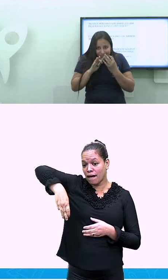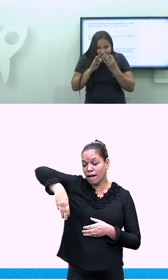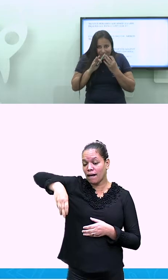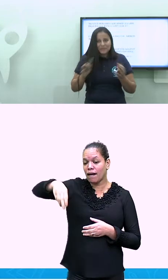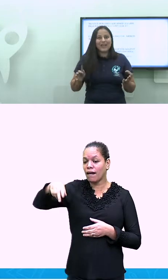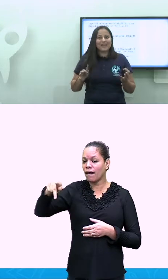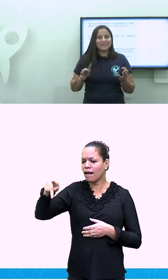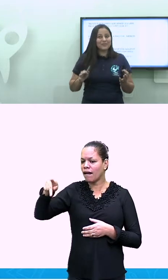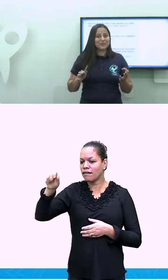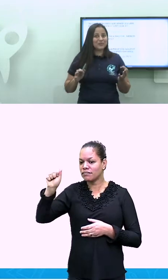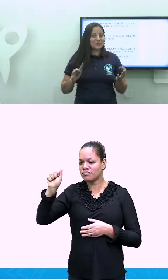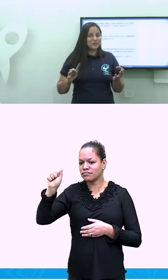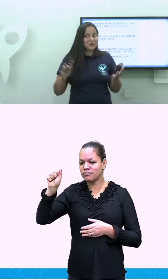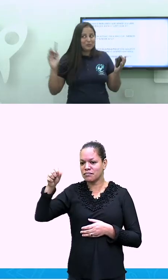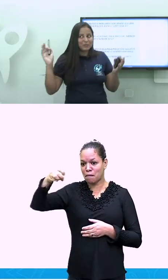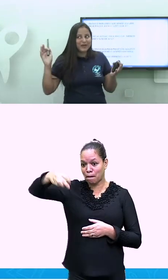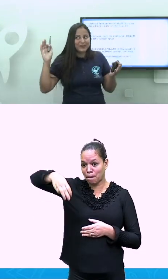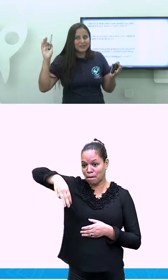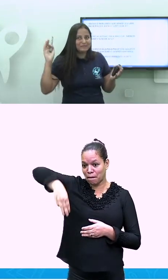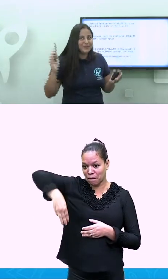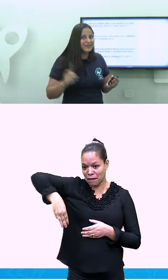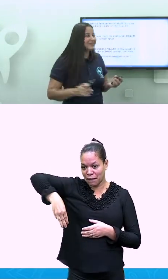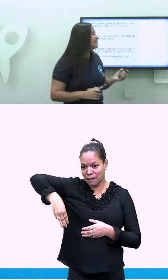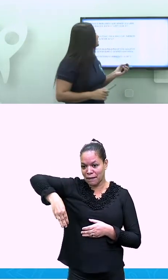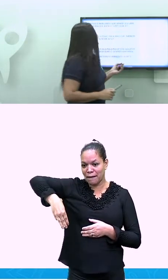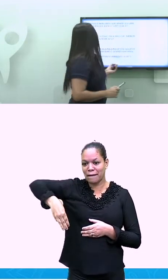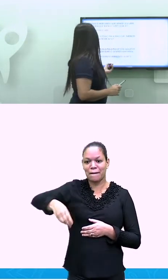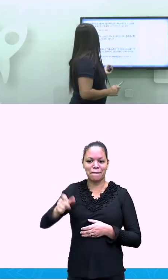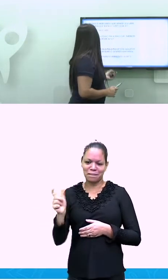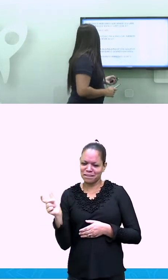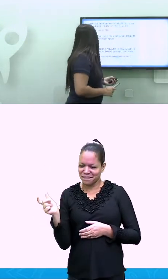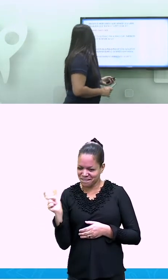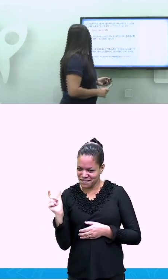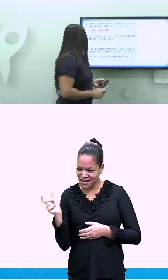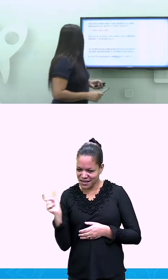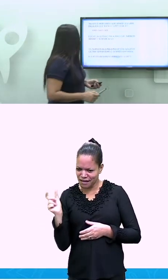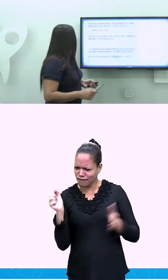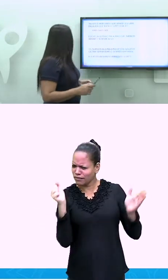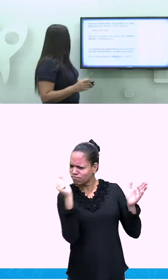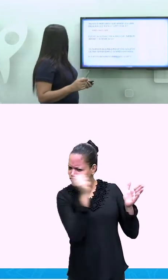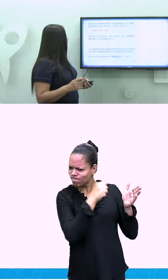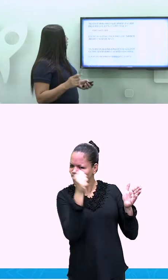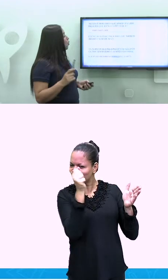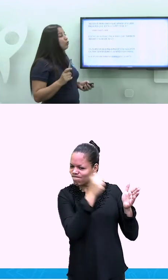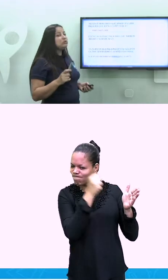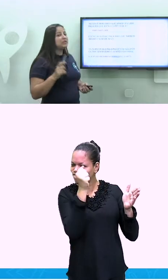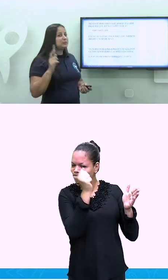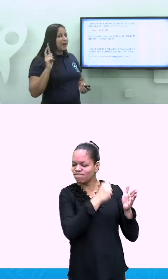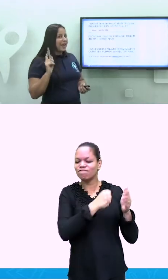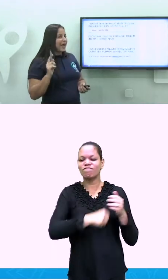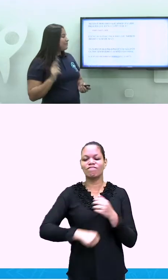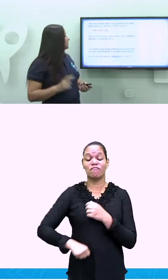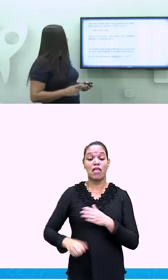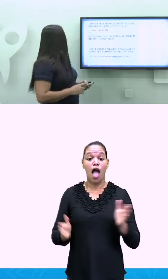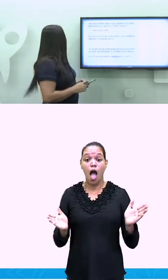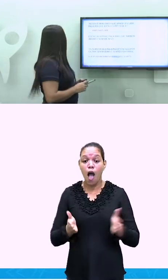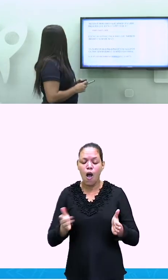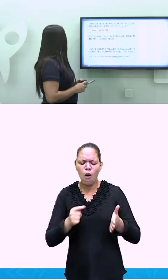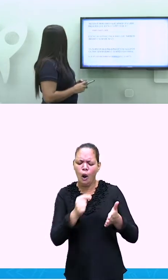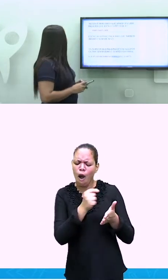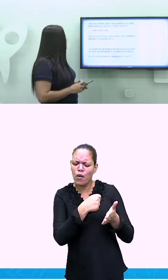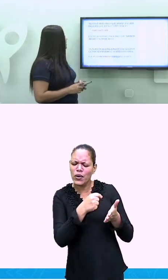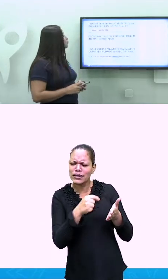né? Só de ouvir essa palavra, já pensou no escuro? Pam, pam. Muito bem. Escreva outras palavras